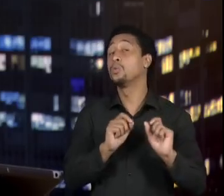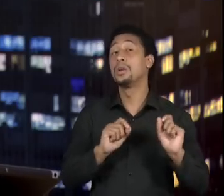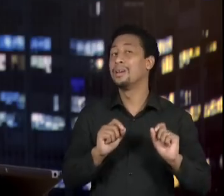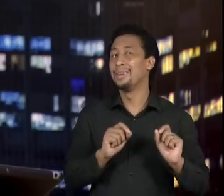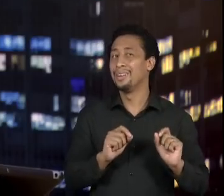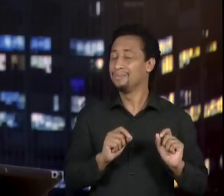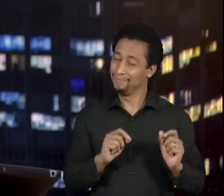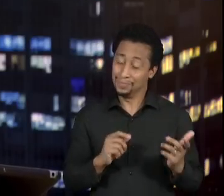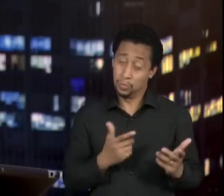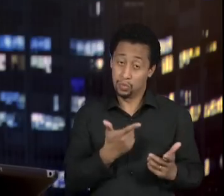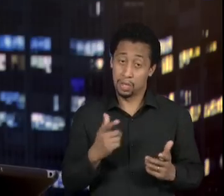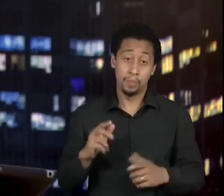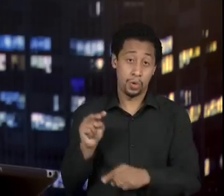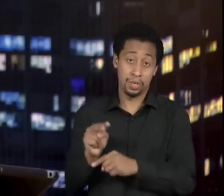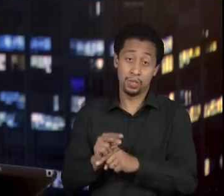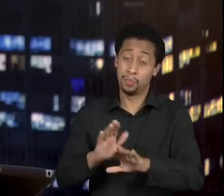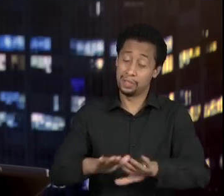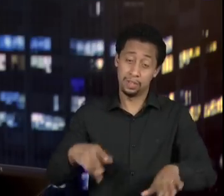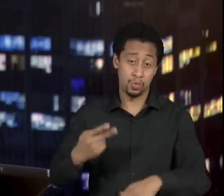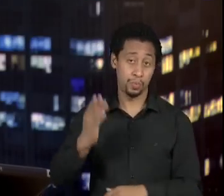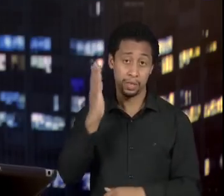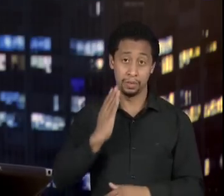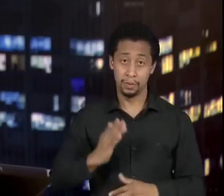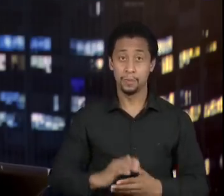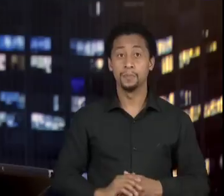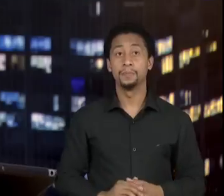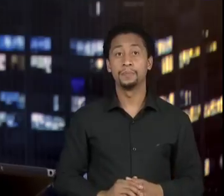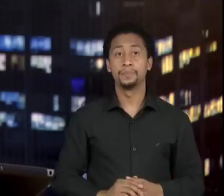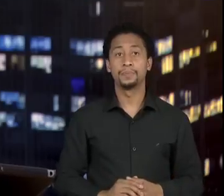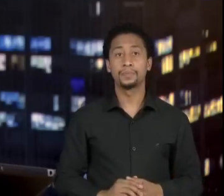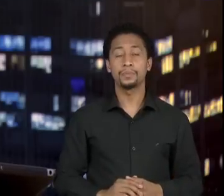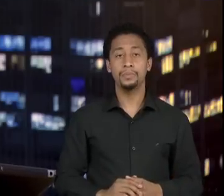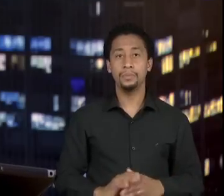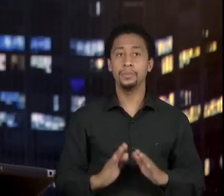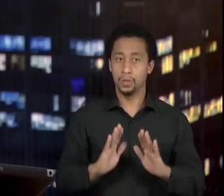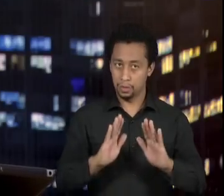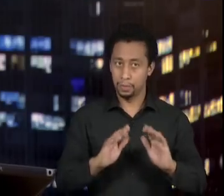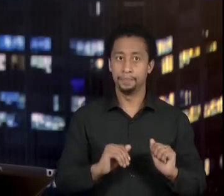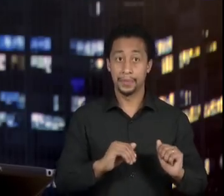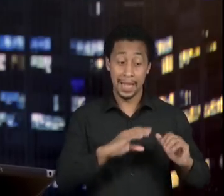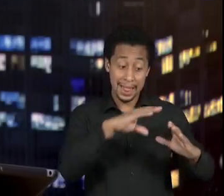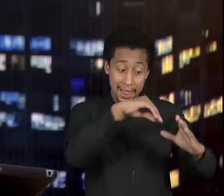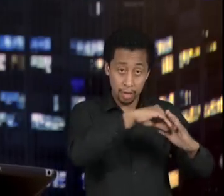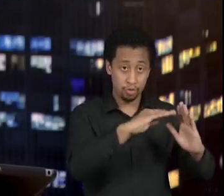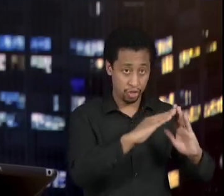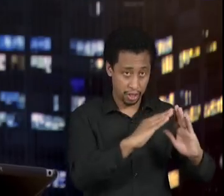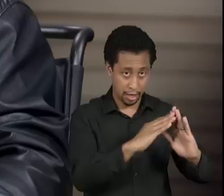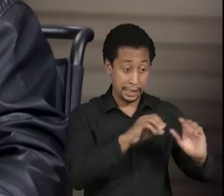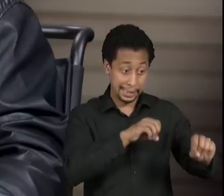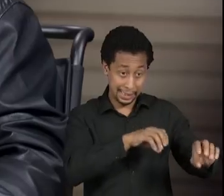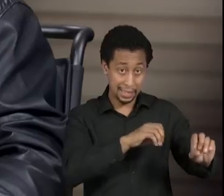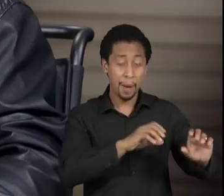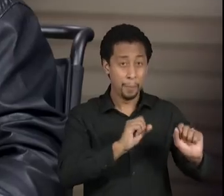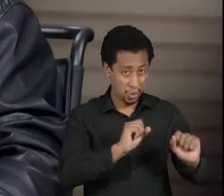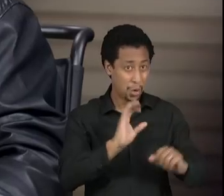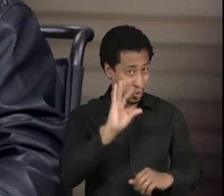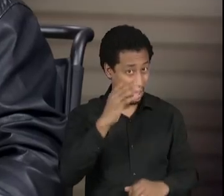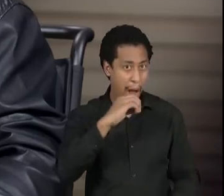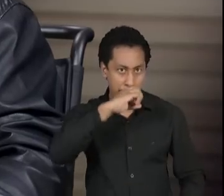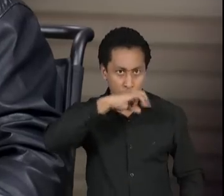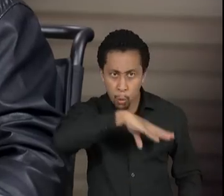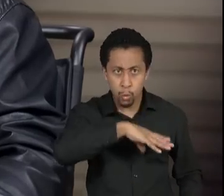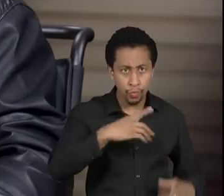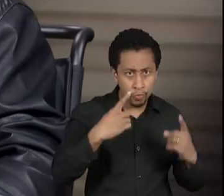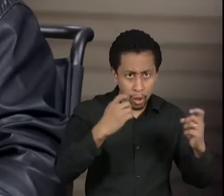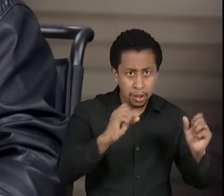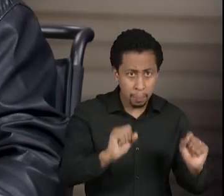esse último ponto que a Natasha trouxe, que é o papel da escola para identificar casos de abuso, de violência. A escola tem esse